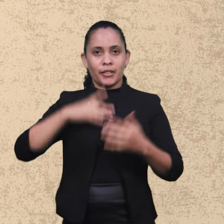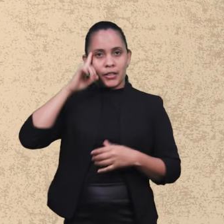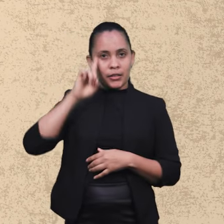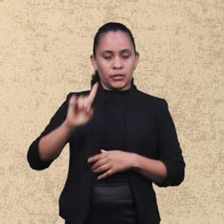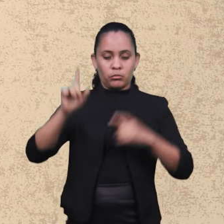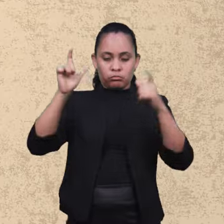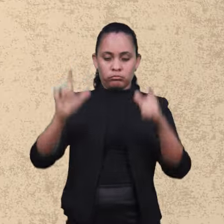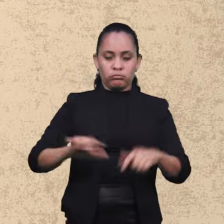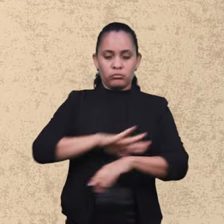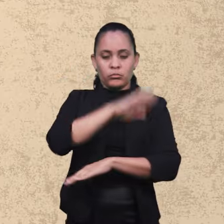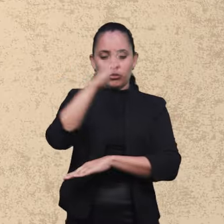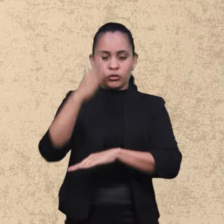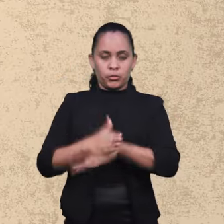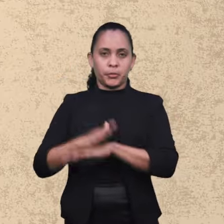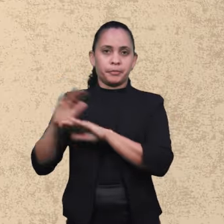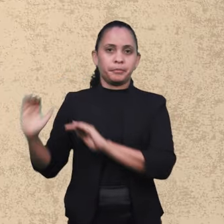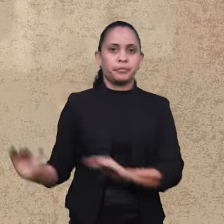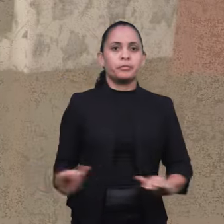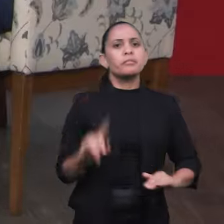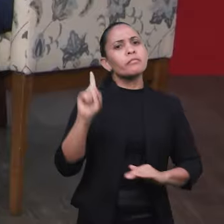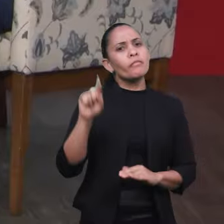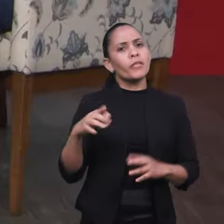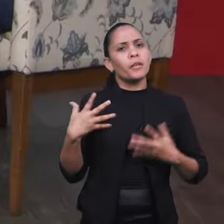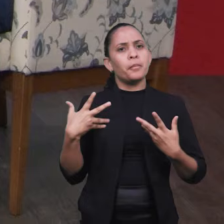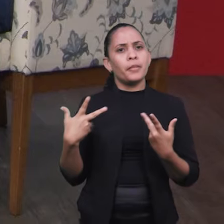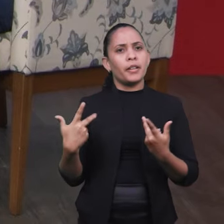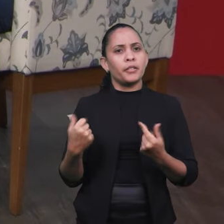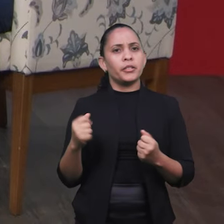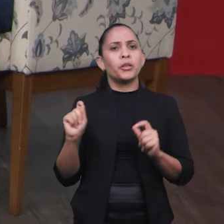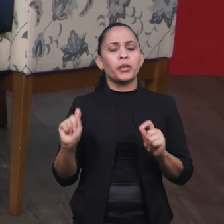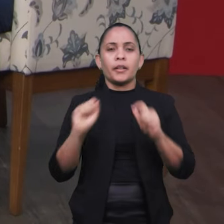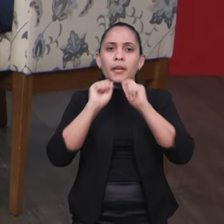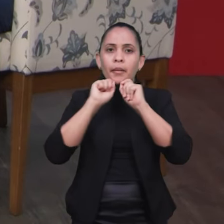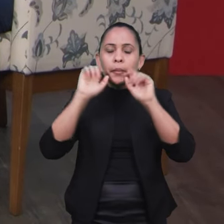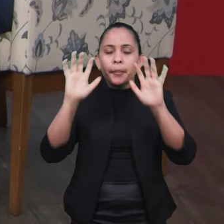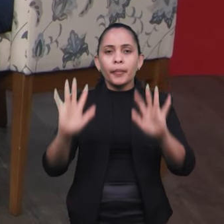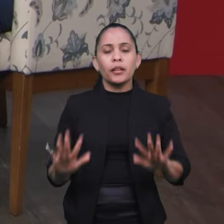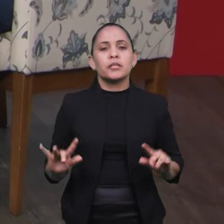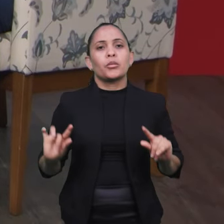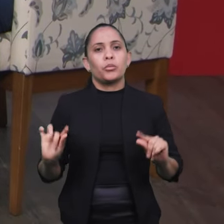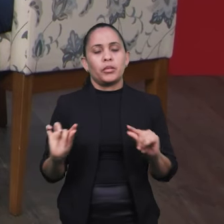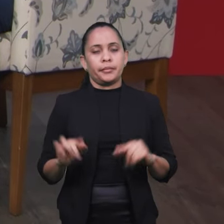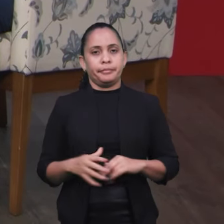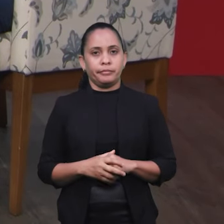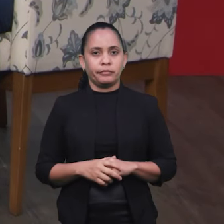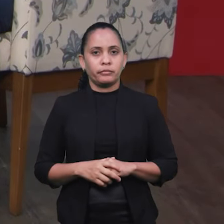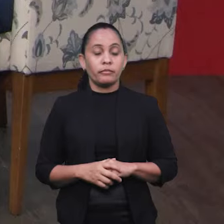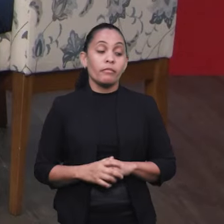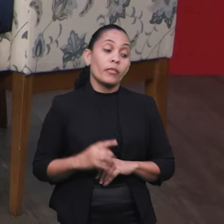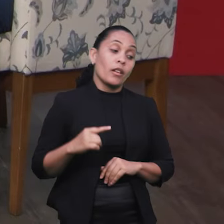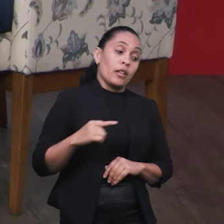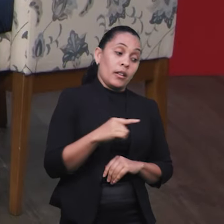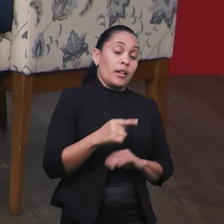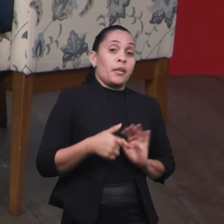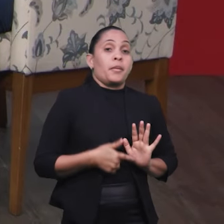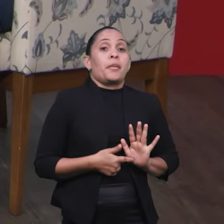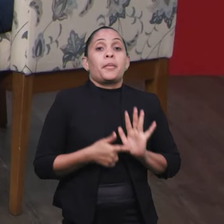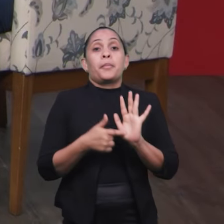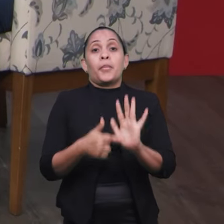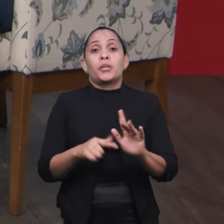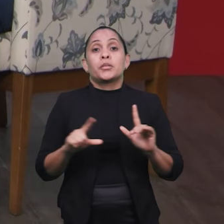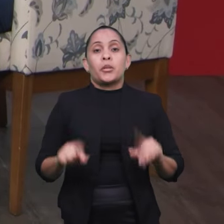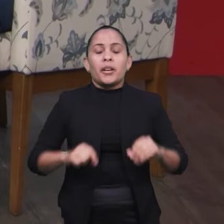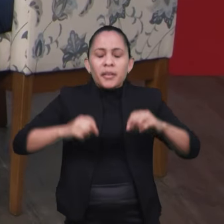Deus neste monte. Amém, que maravilha, né? E é a bênção, pastor, porque ali